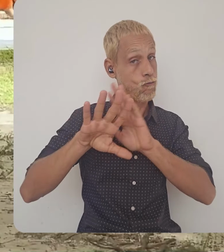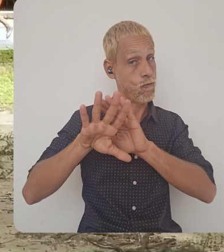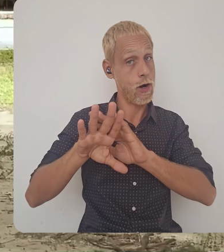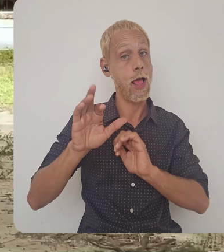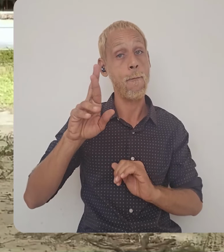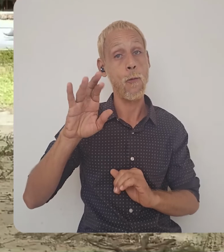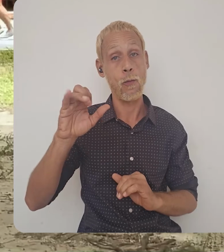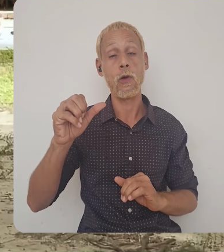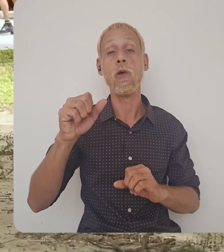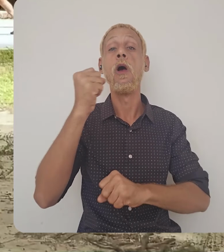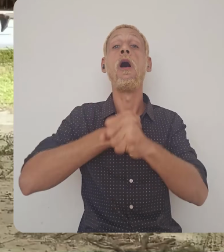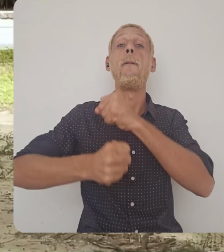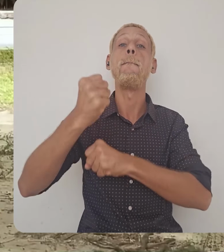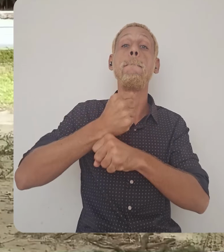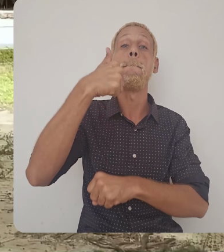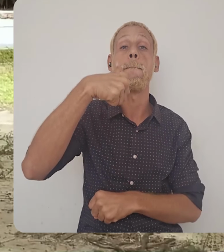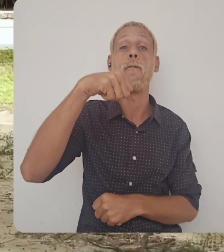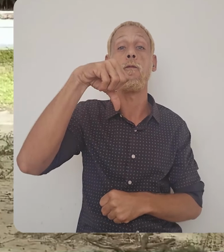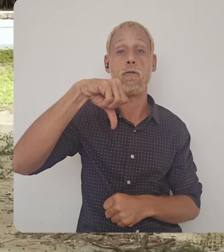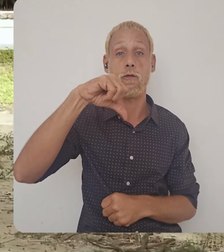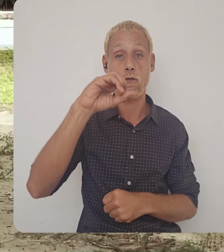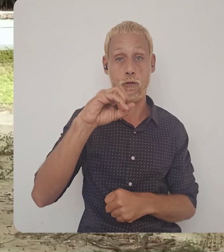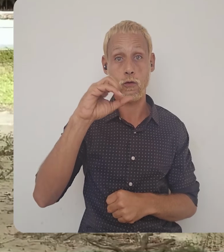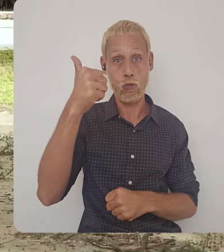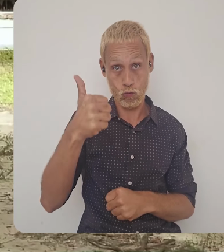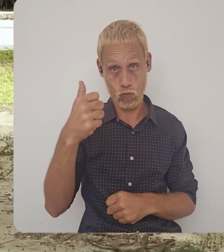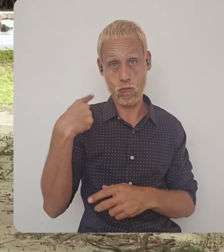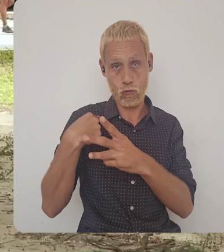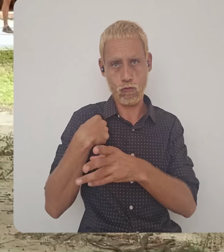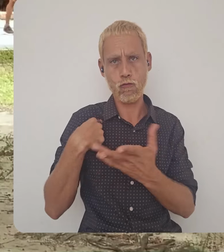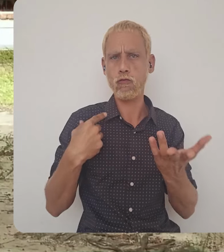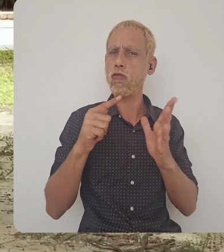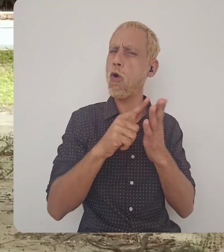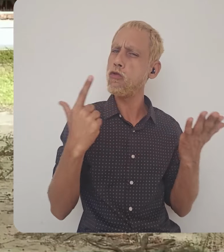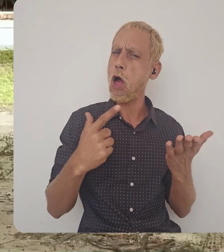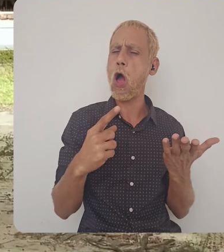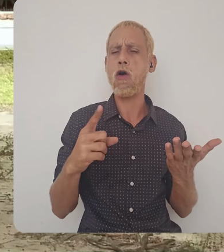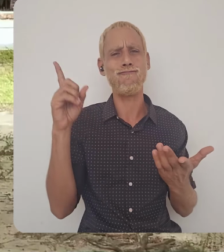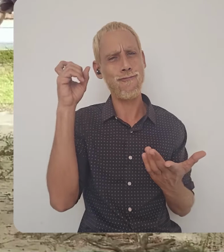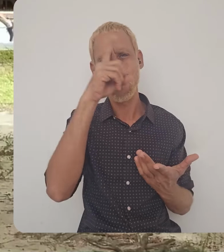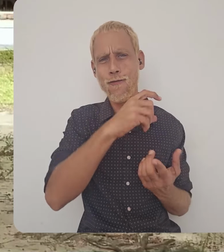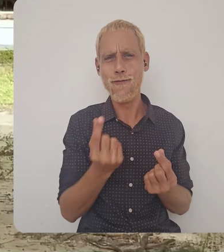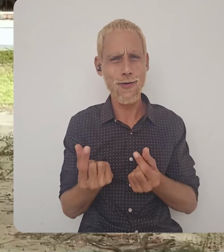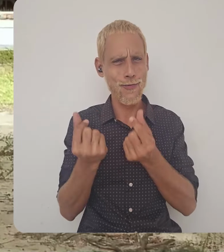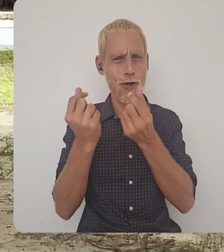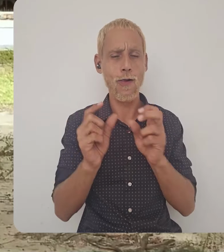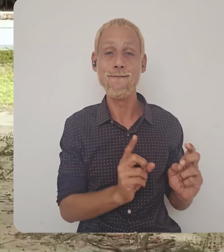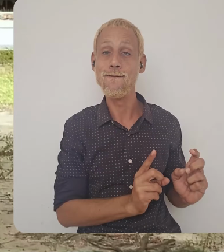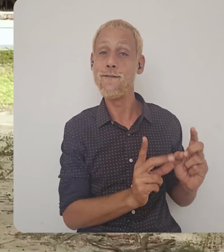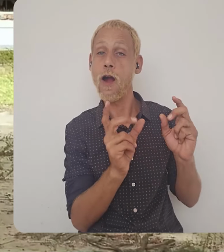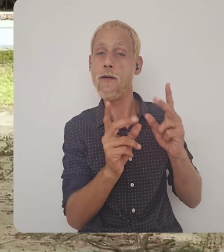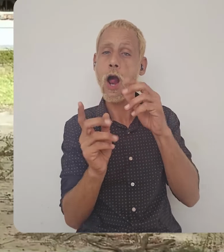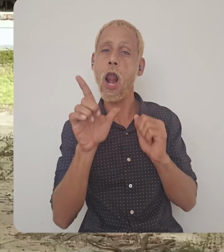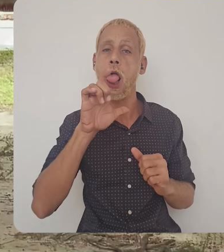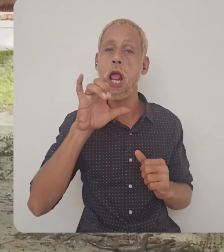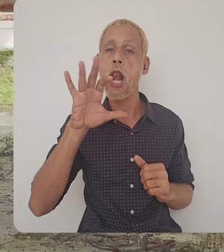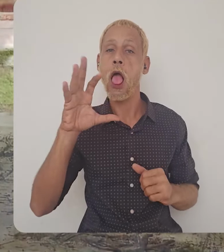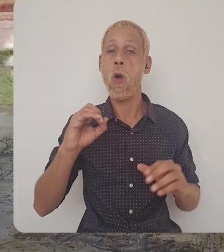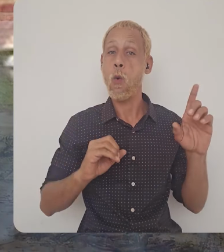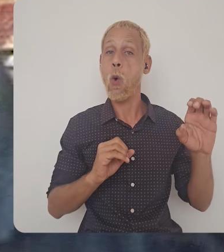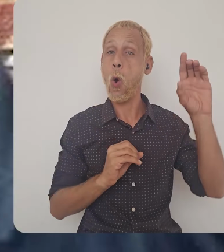agora ao lado da República, né? Em 1901, o jornal, com dificuldades financeiras, foi a leilão e foi adquirido